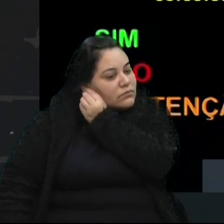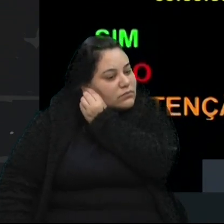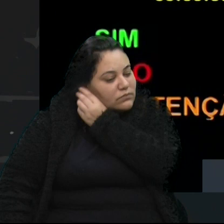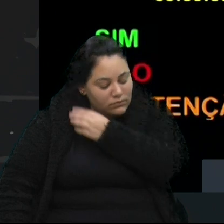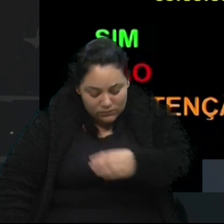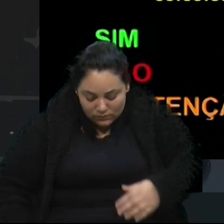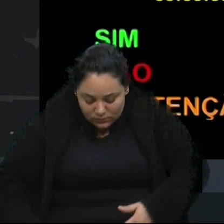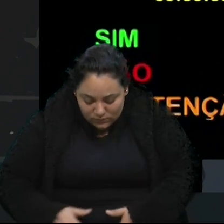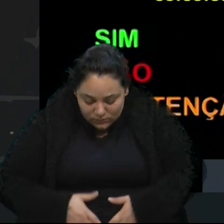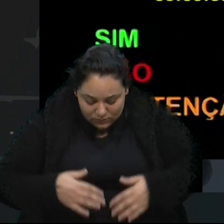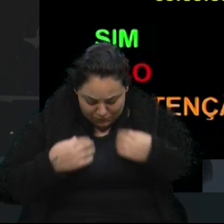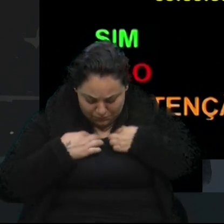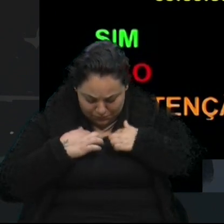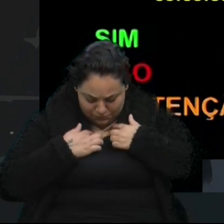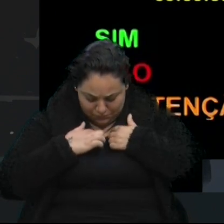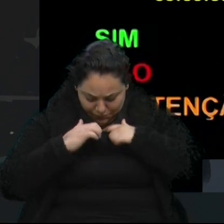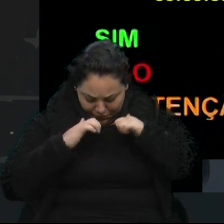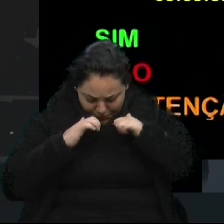vota sim.